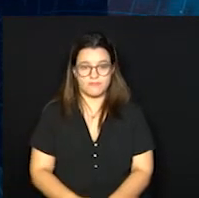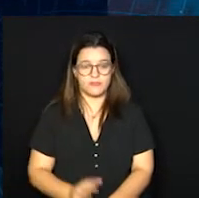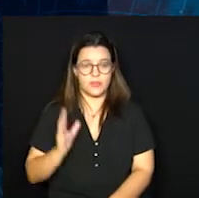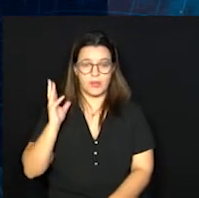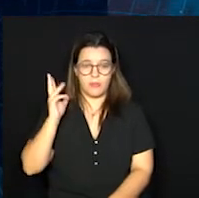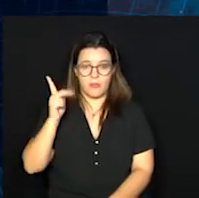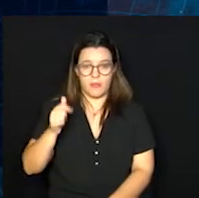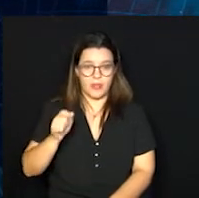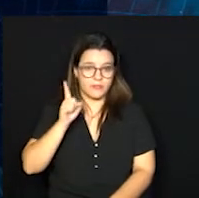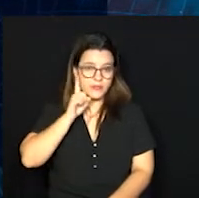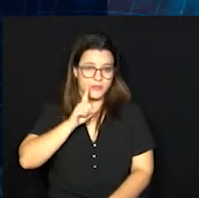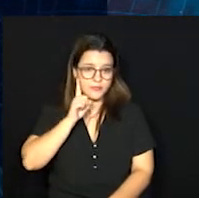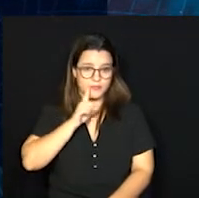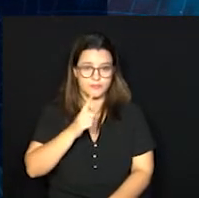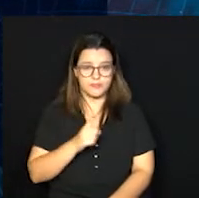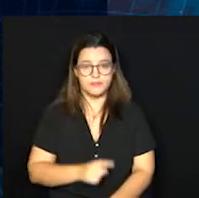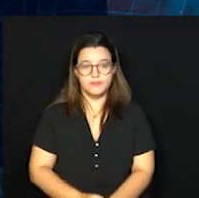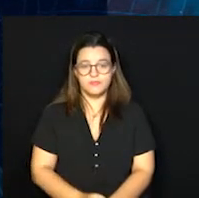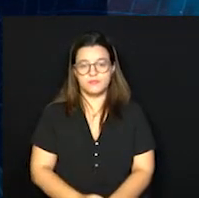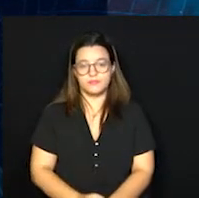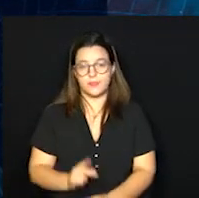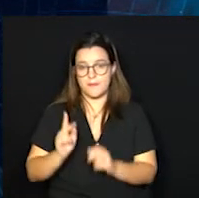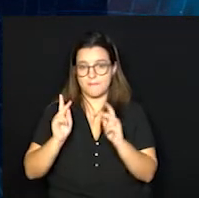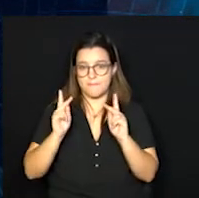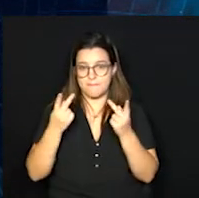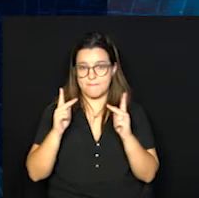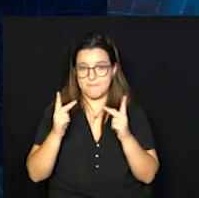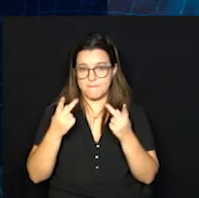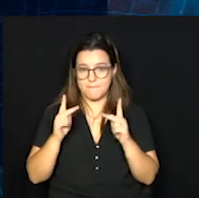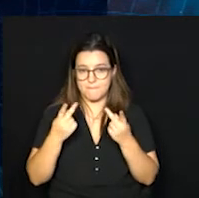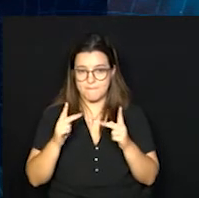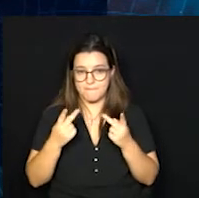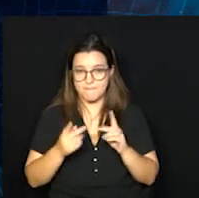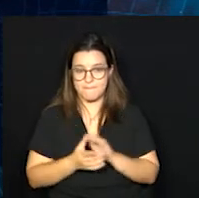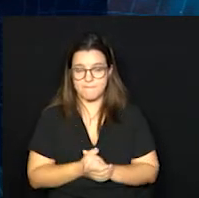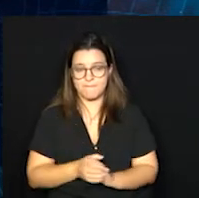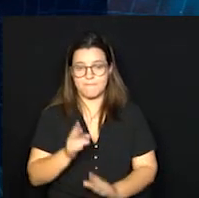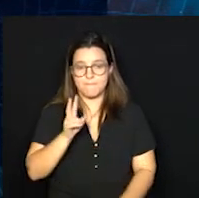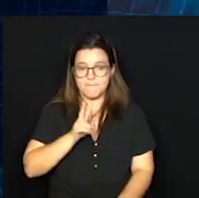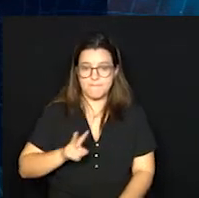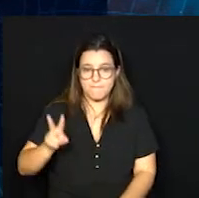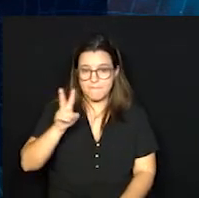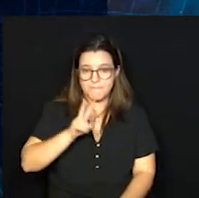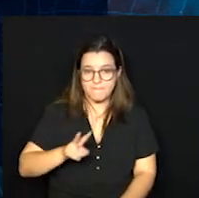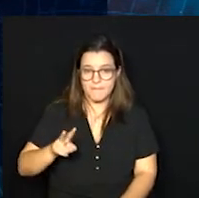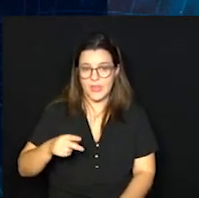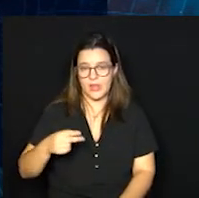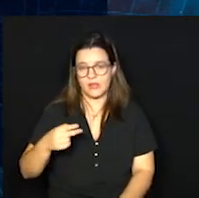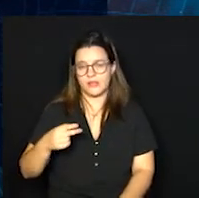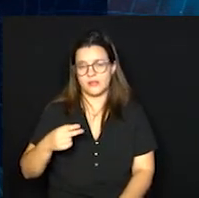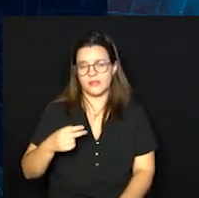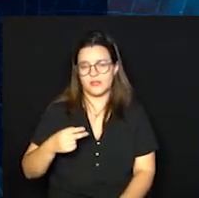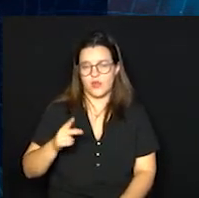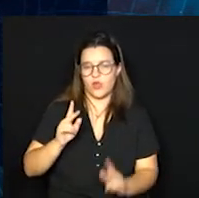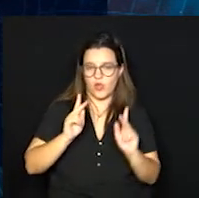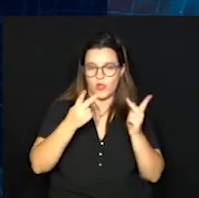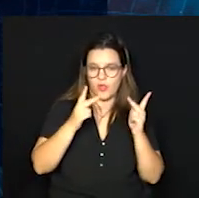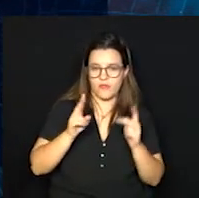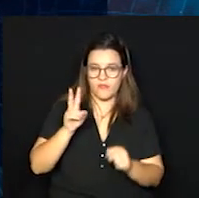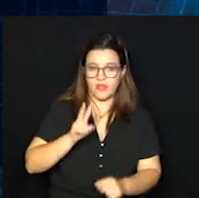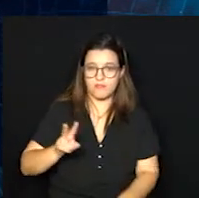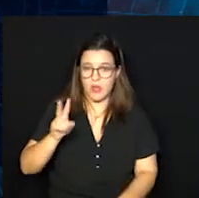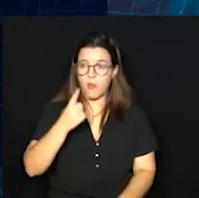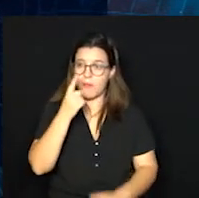Americana 165, Hortolândia 156 e Valinhos também 156. As duas cidades estão com esse número desde a